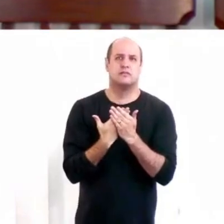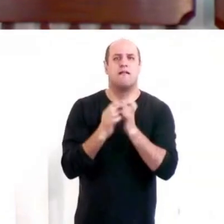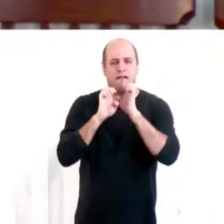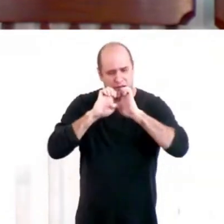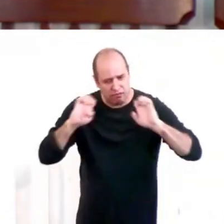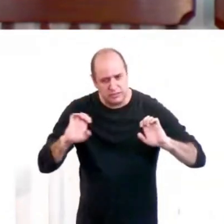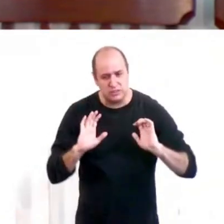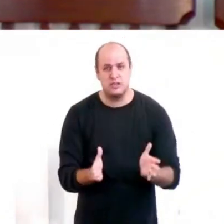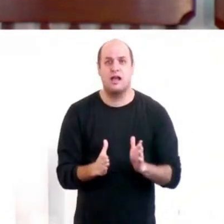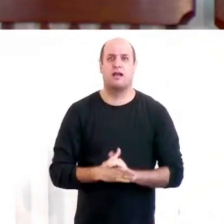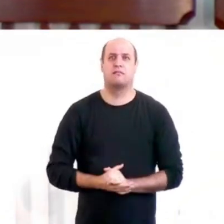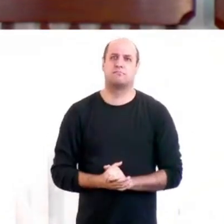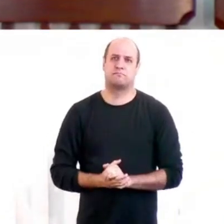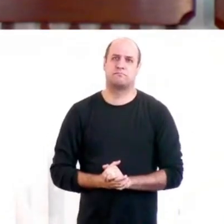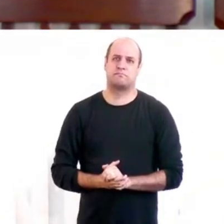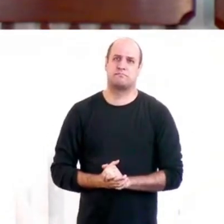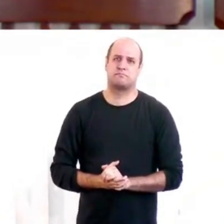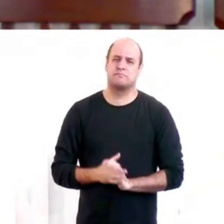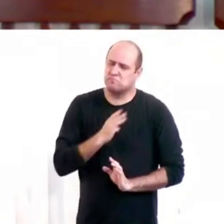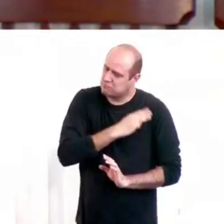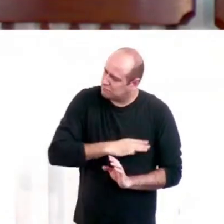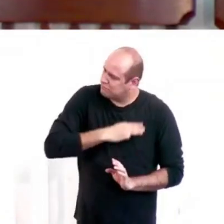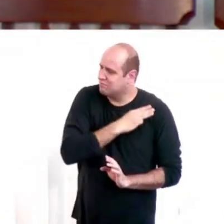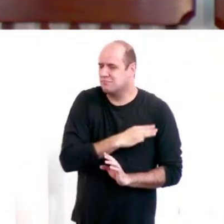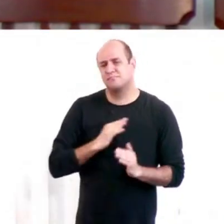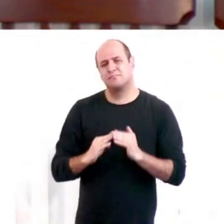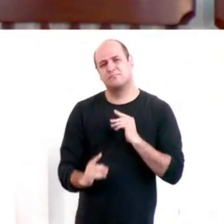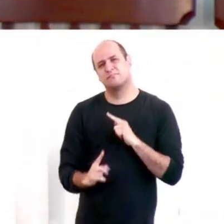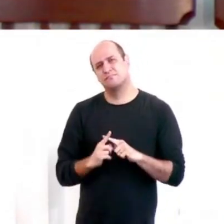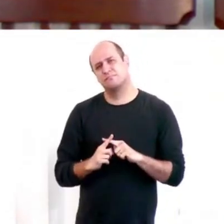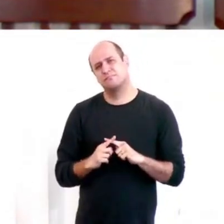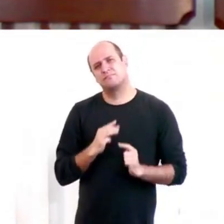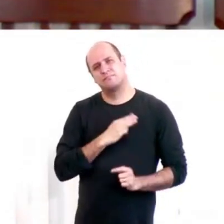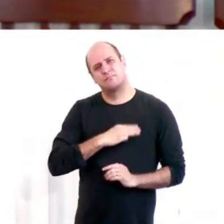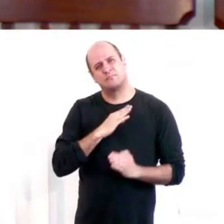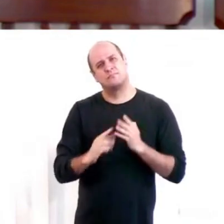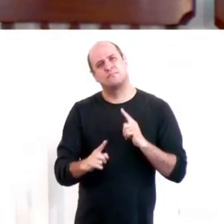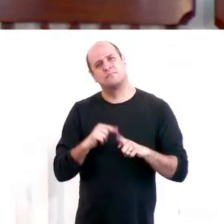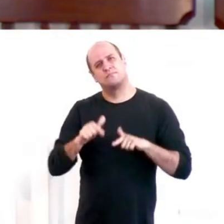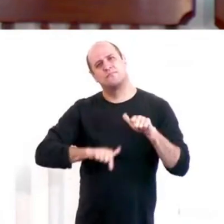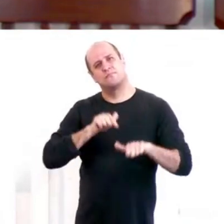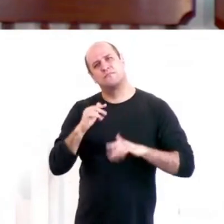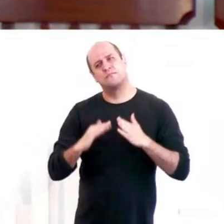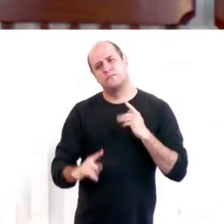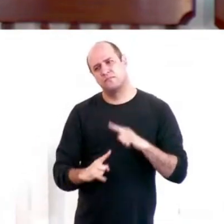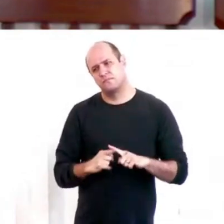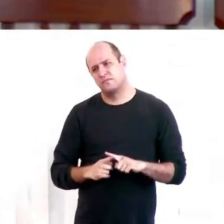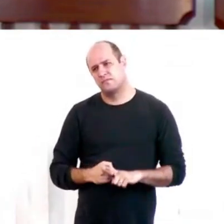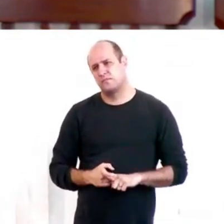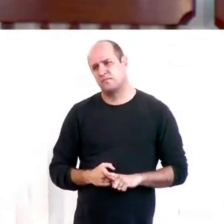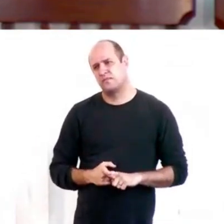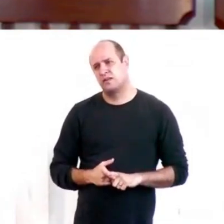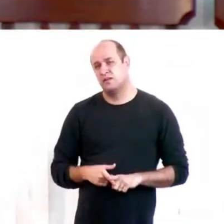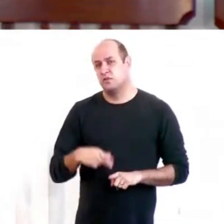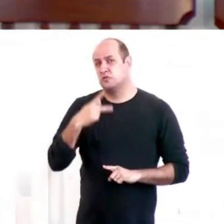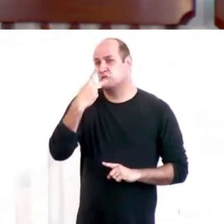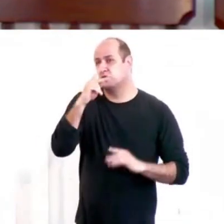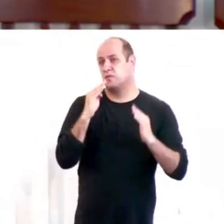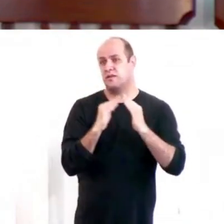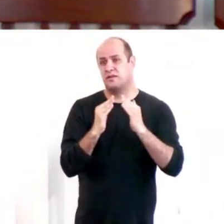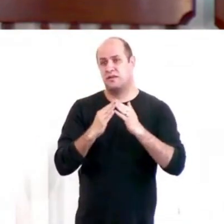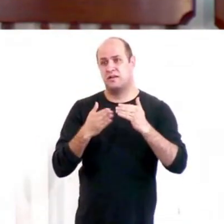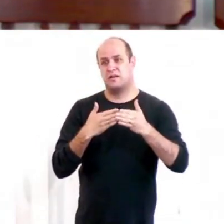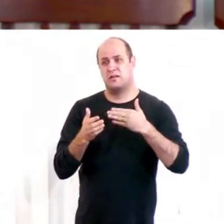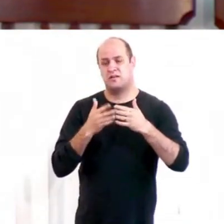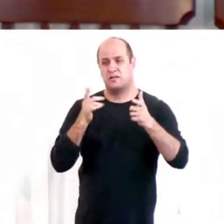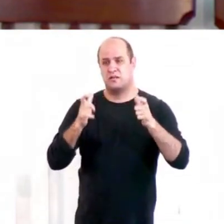evangelizando. Essa é a missão da igreja, no seu trabalho, aonde você estiver, na sua casa. A palavra